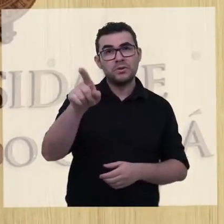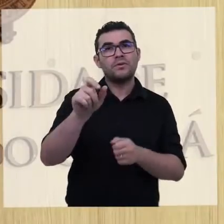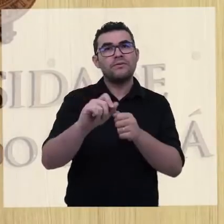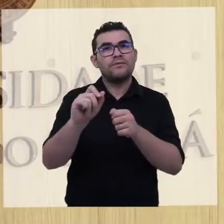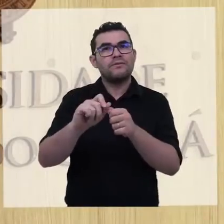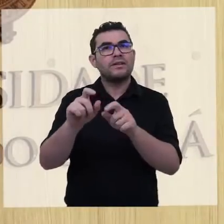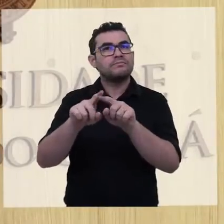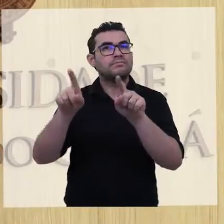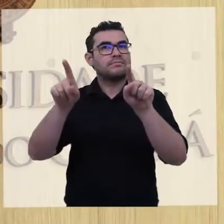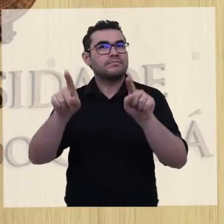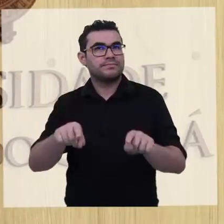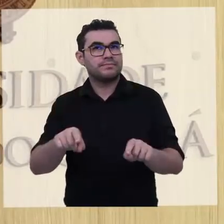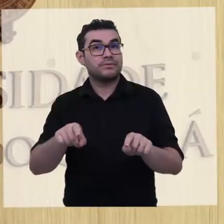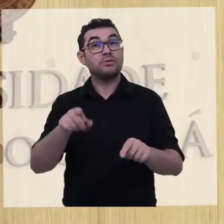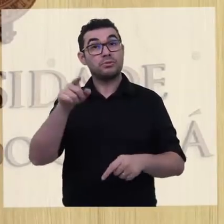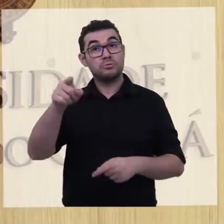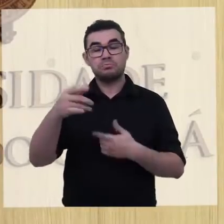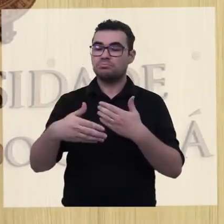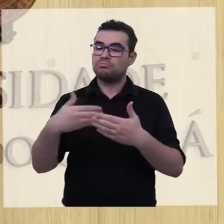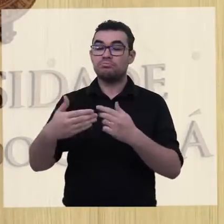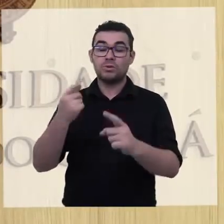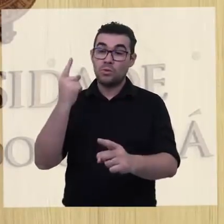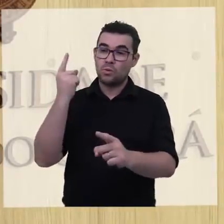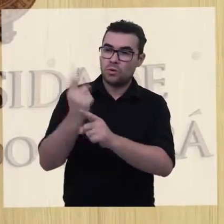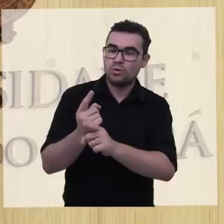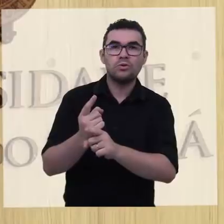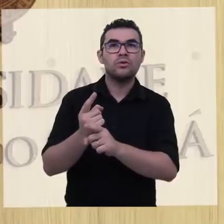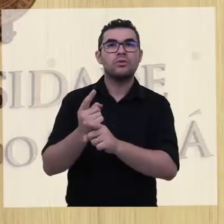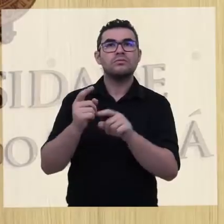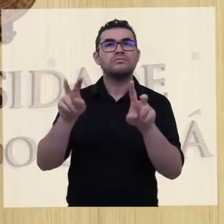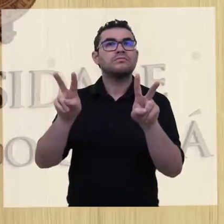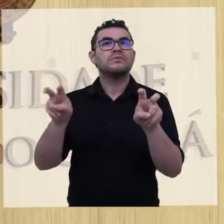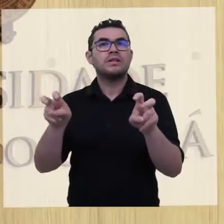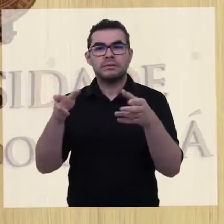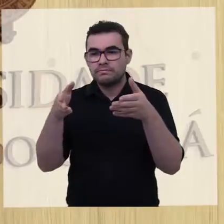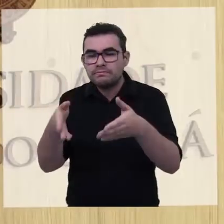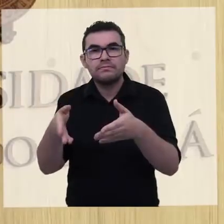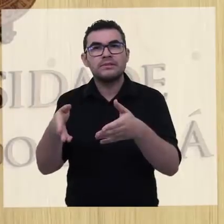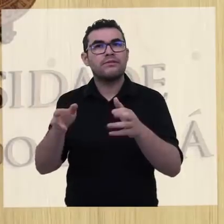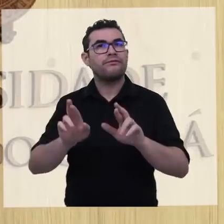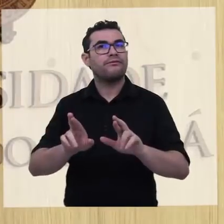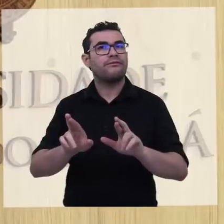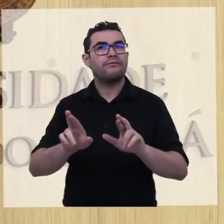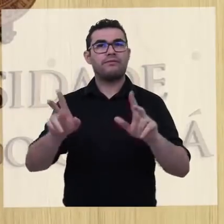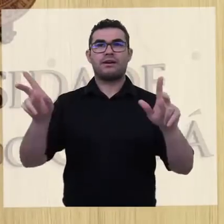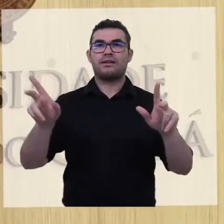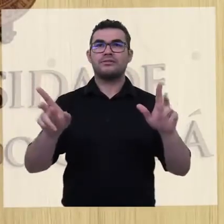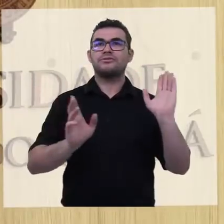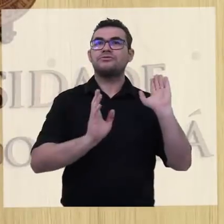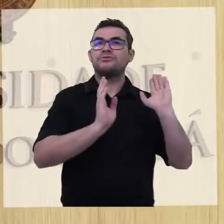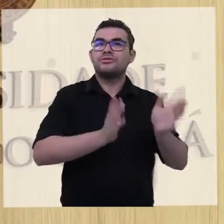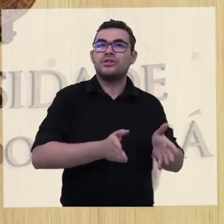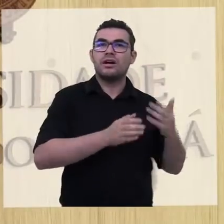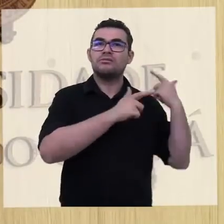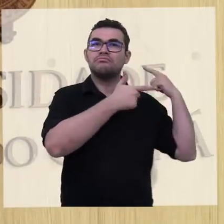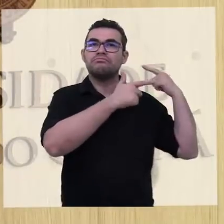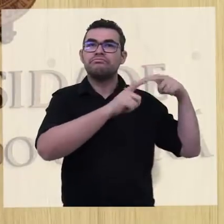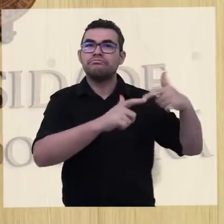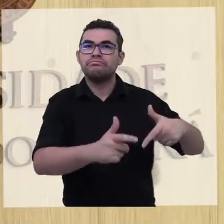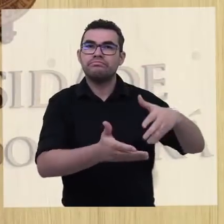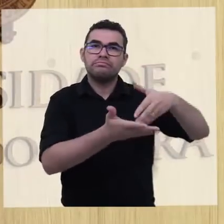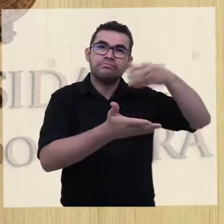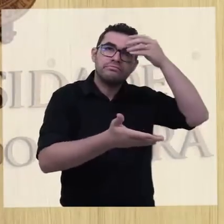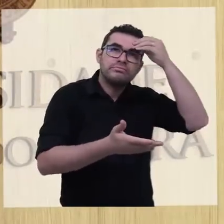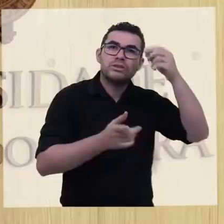conclusões que não correspondiam exatamente ao que os pesquisadores já tinham identificado nessa área de erosão, né? Como é que foi ir na contramão